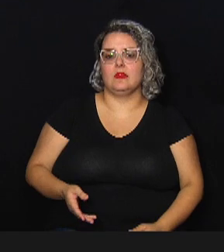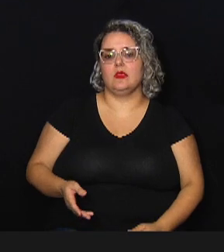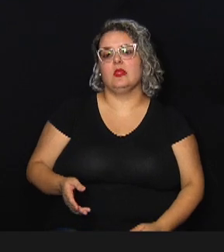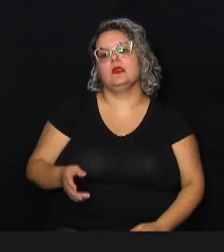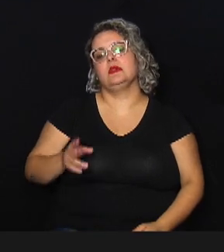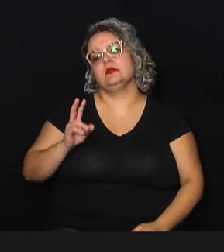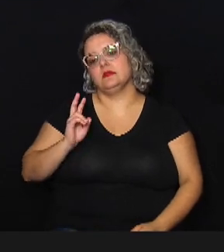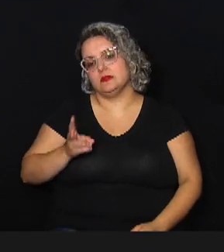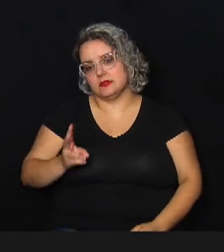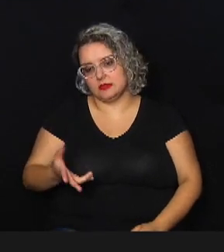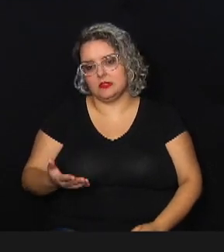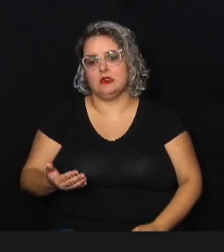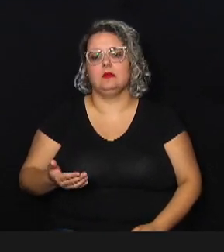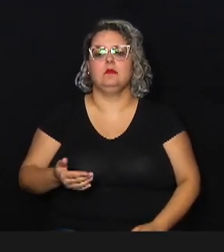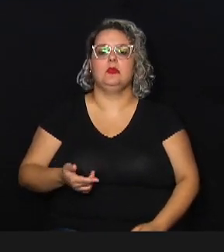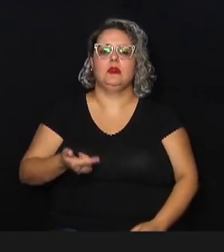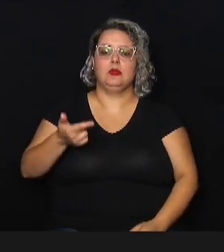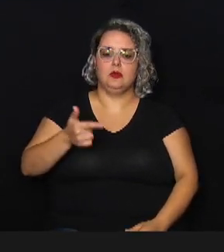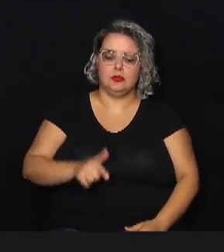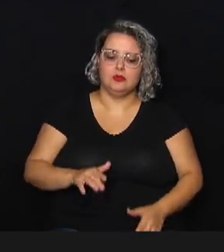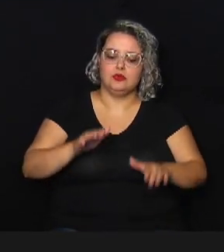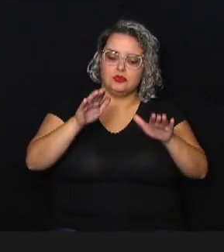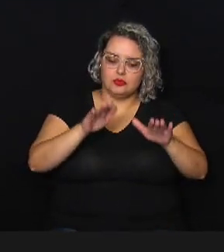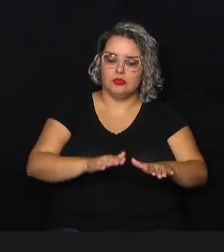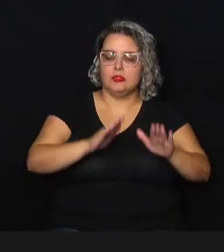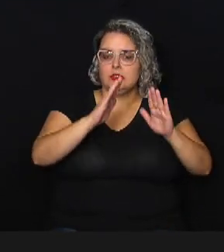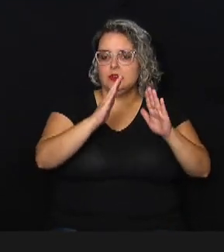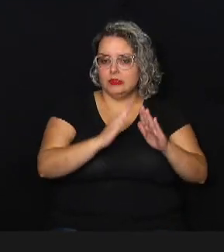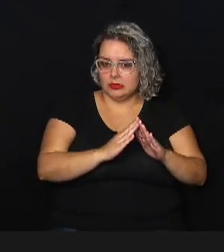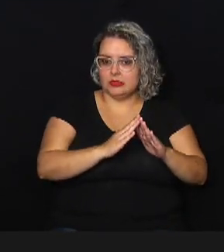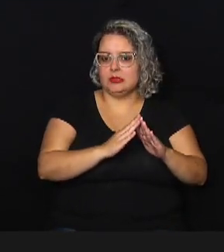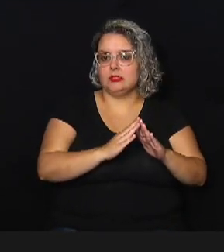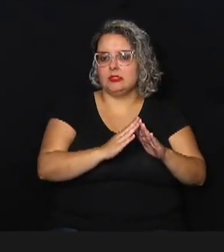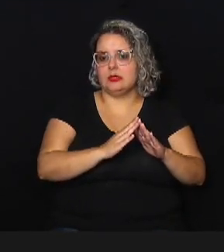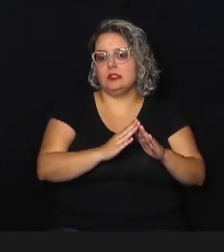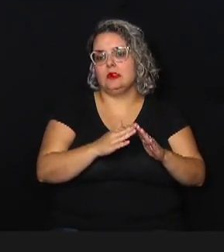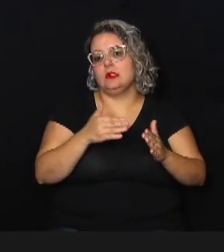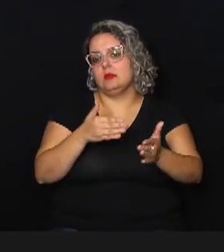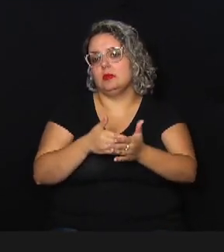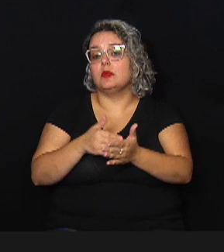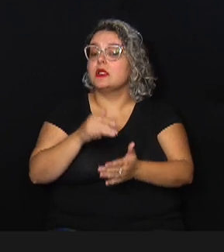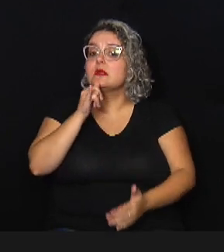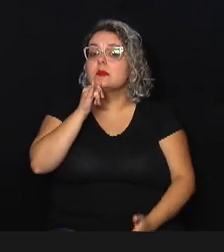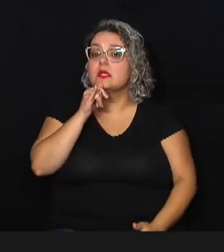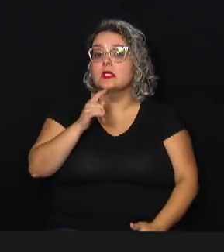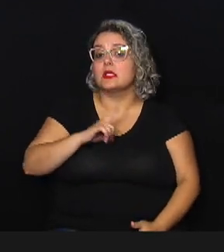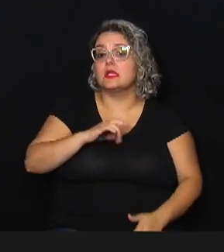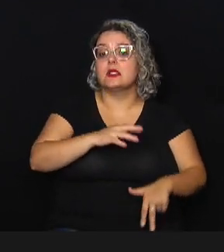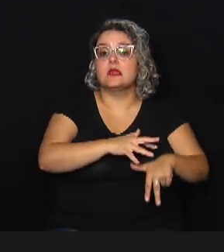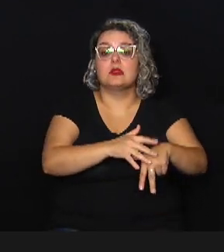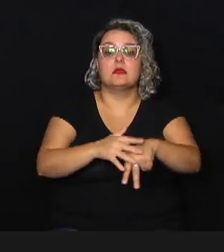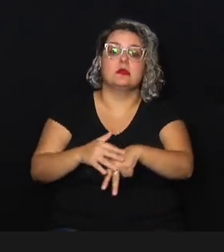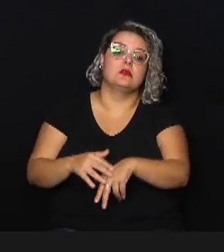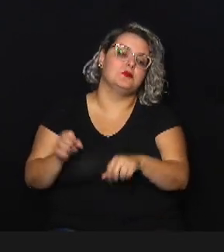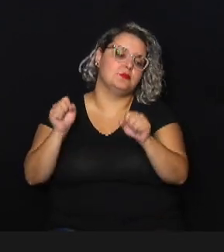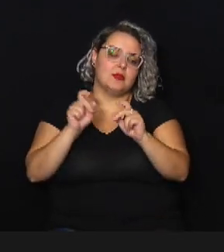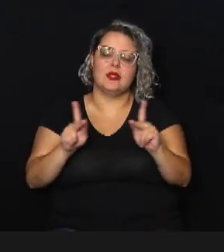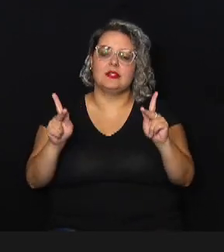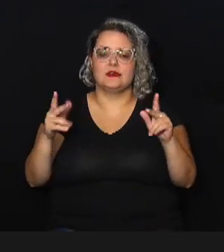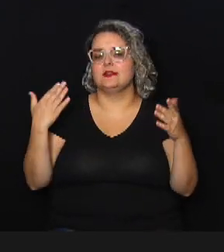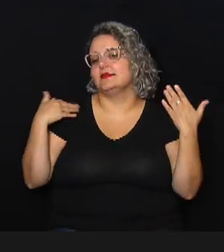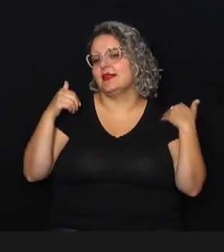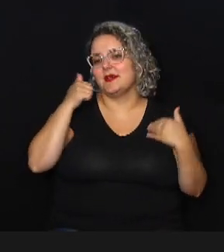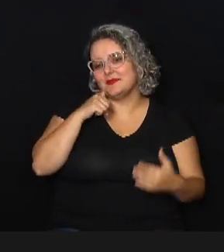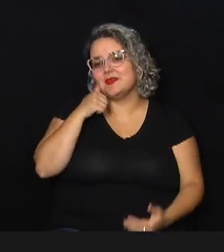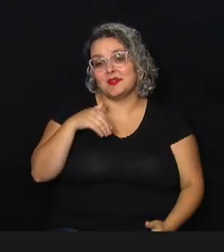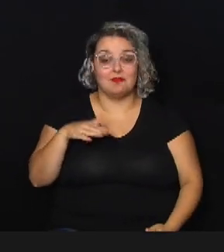sim, permanecer mais em casa, restringir atividades, por exemplo. Tem pacientes que gostam de ir no shopping, né? As mulheres gostam